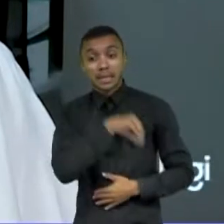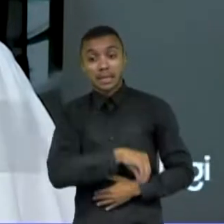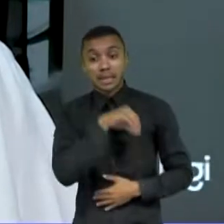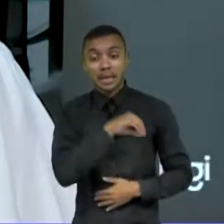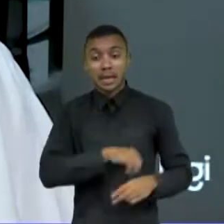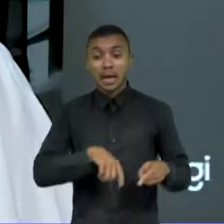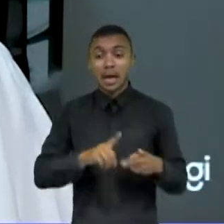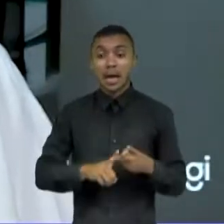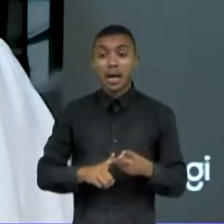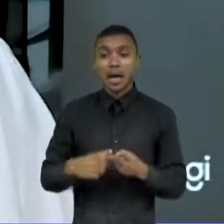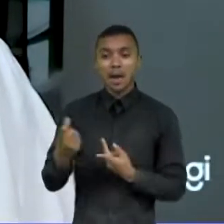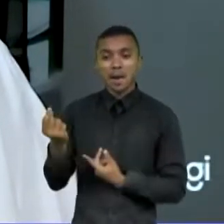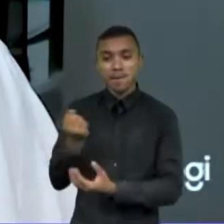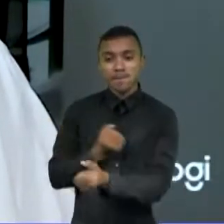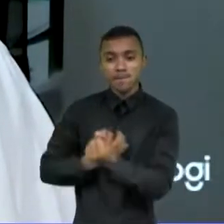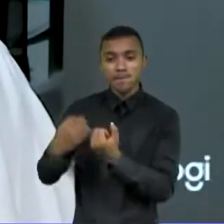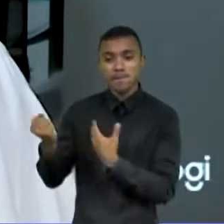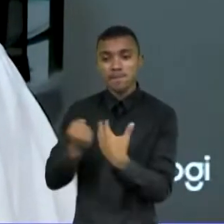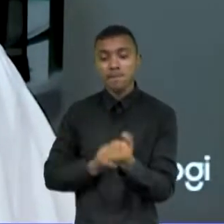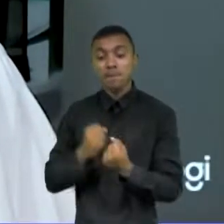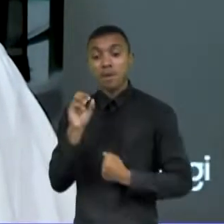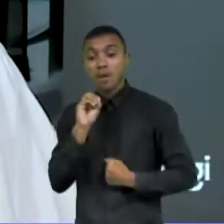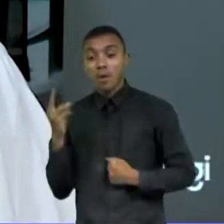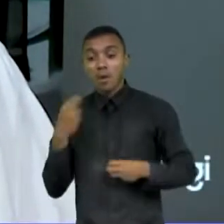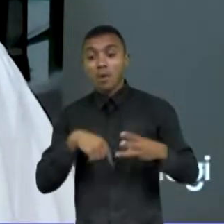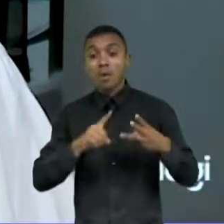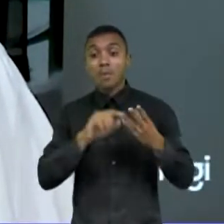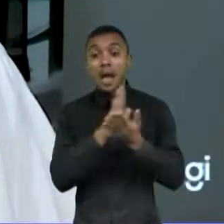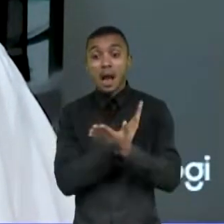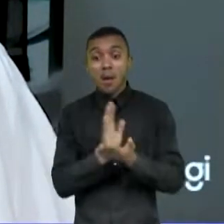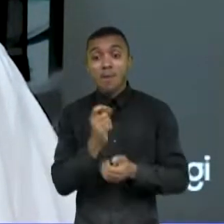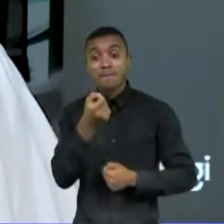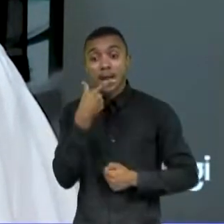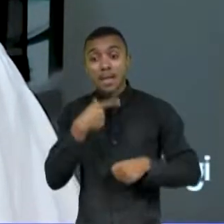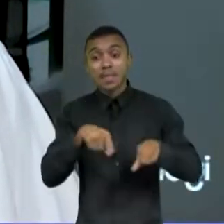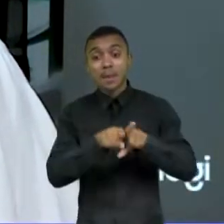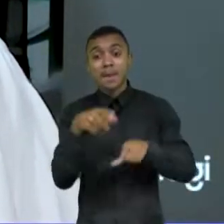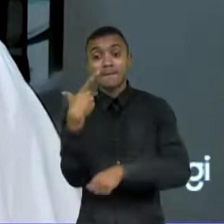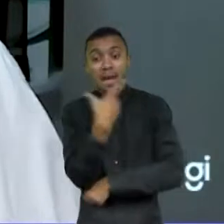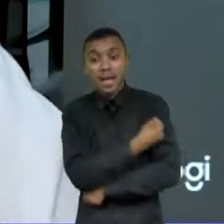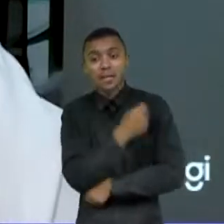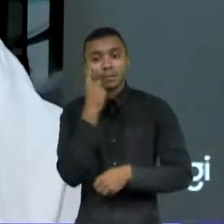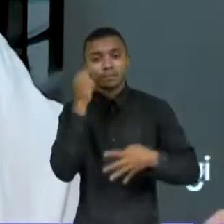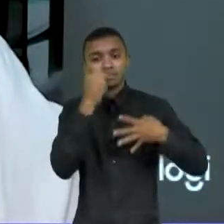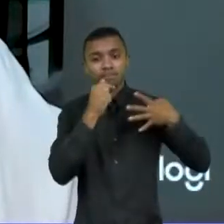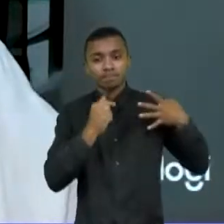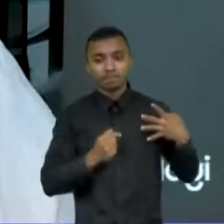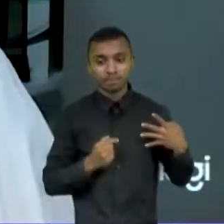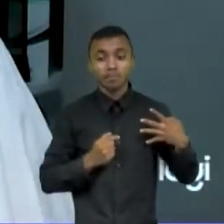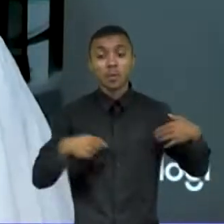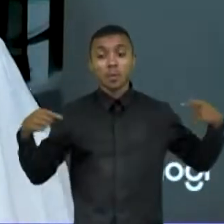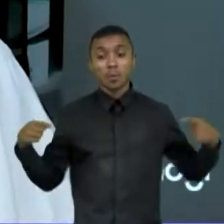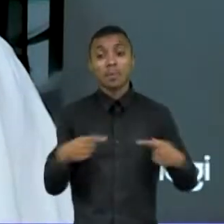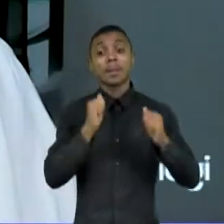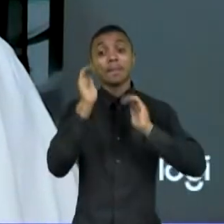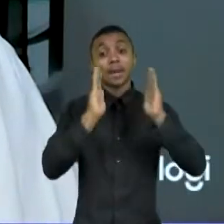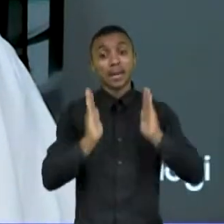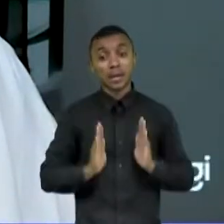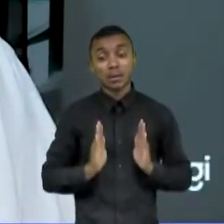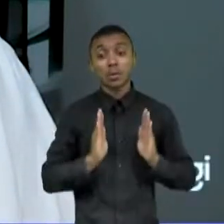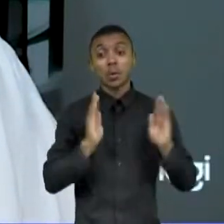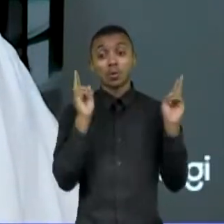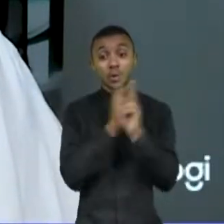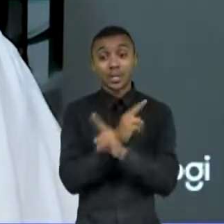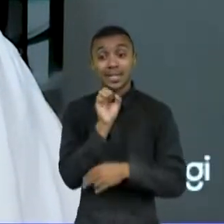de recursos, a utilização de determinadas vacinas e medicações, elas estão condicionadas a um estado de emergência, né? Na hora que